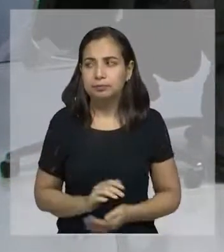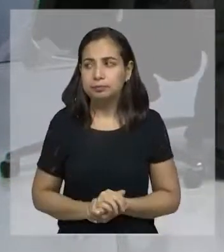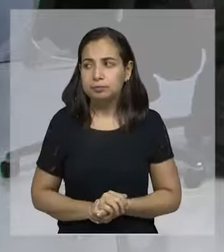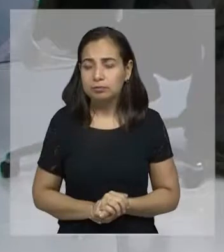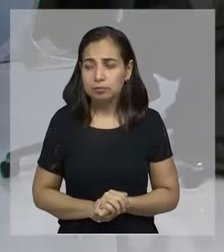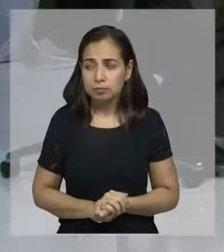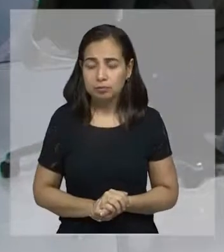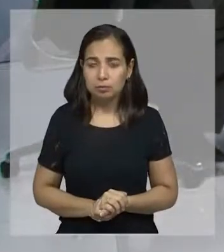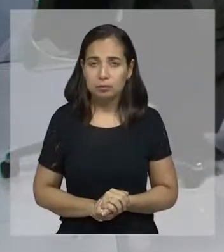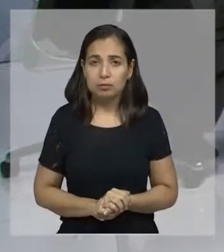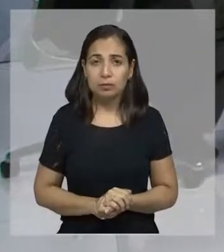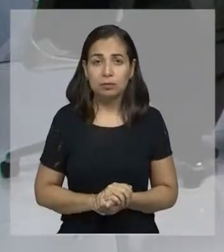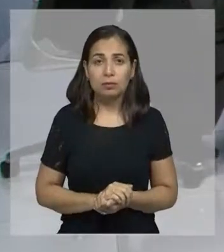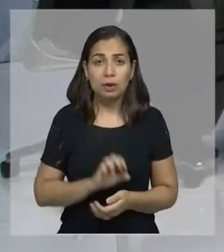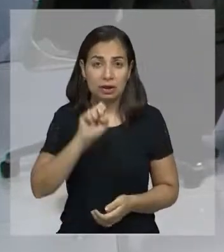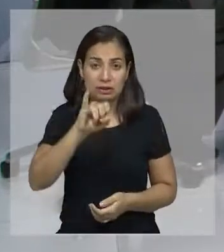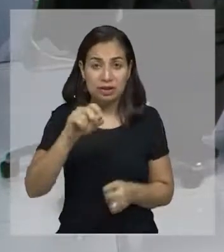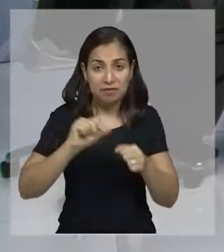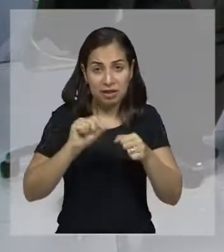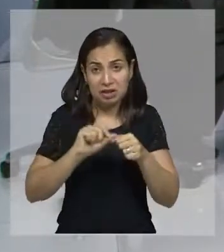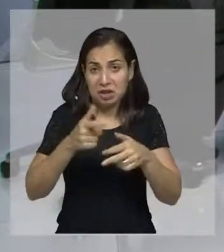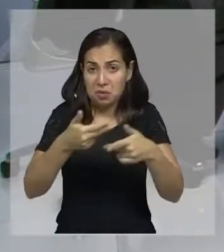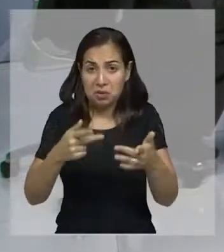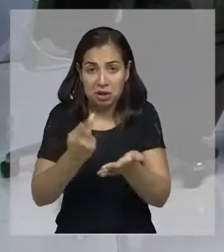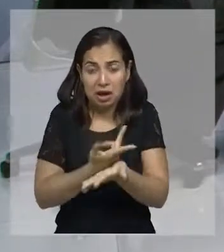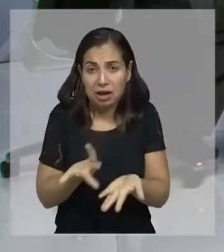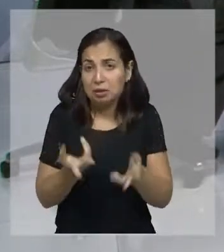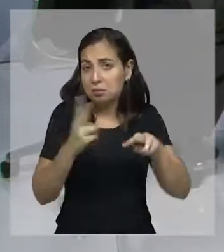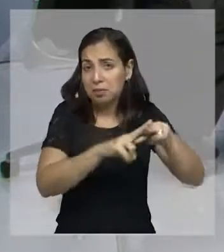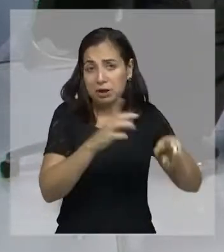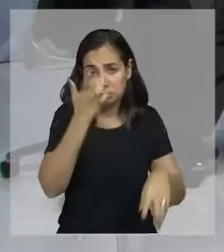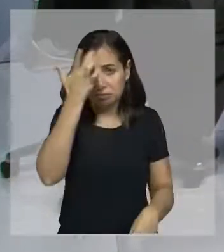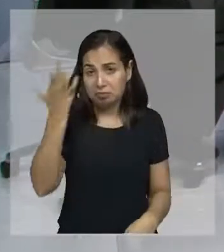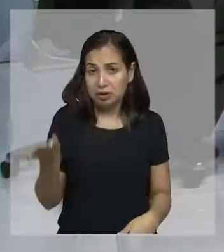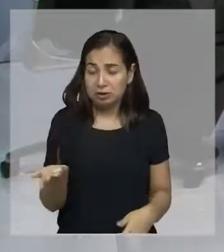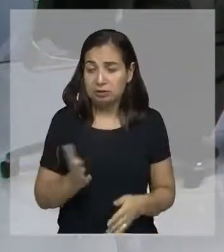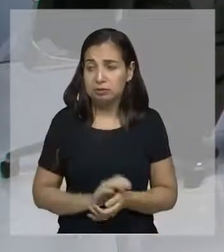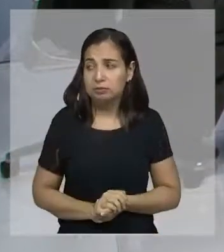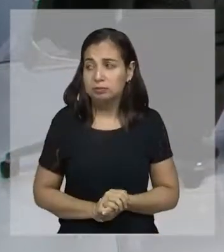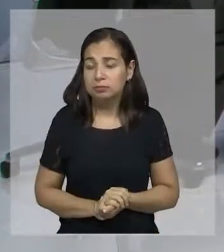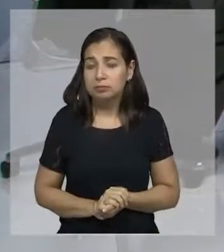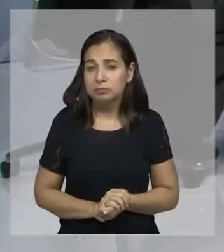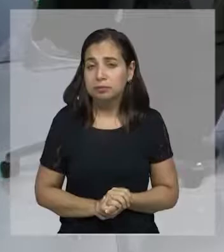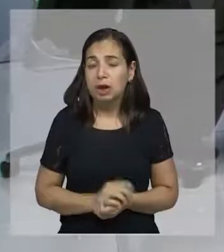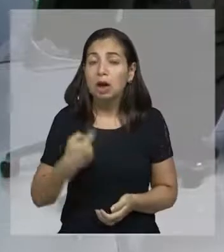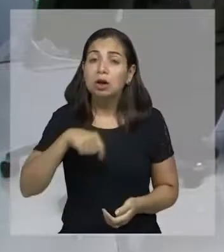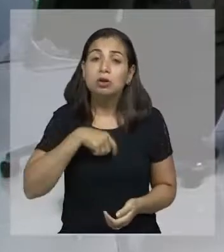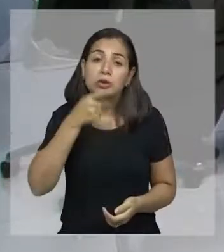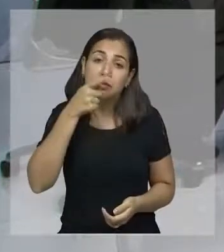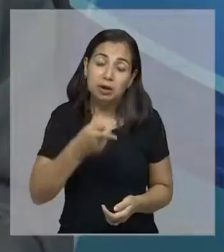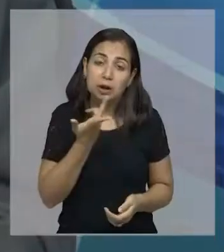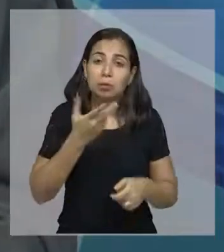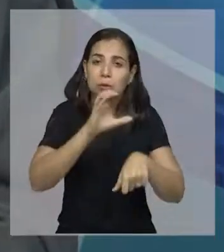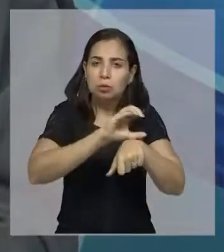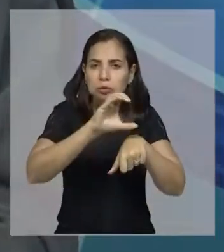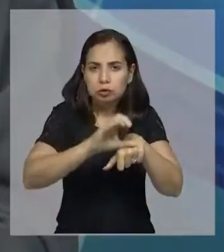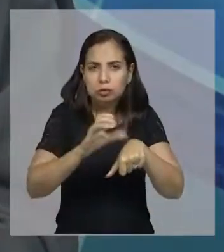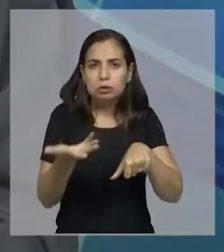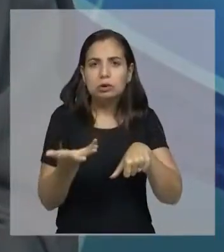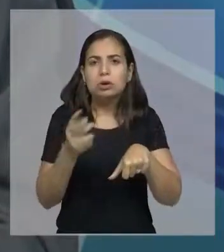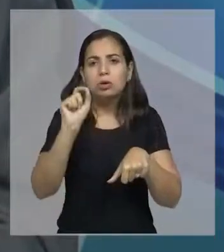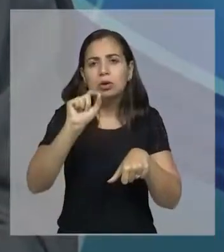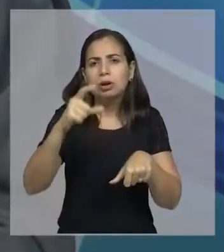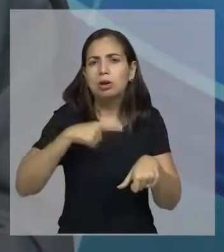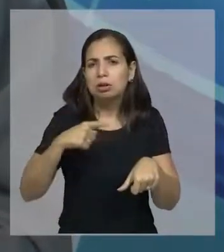preso. Estamos falando de uma Constituição que tem muitos aspectos do